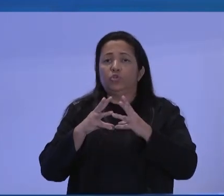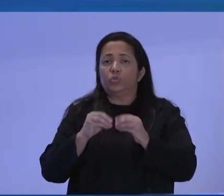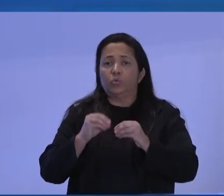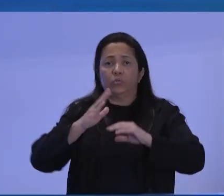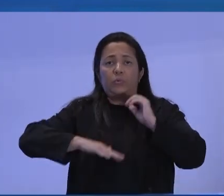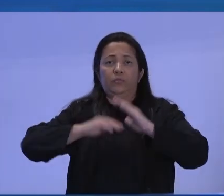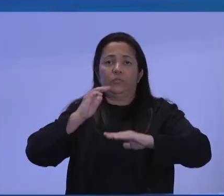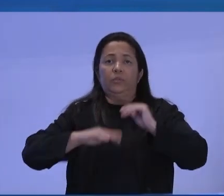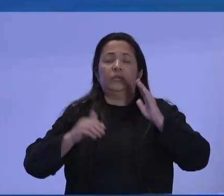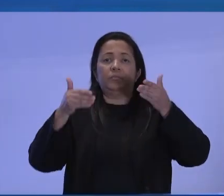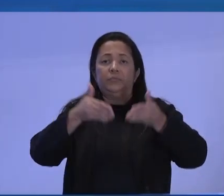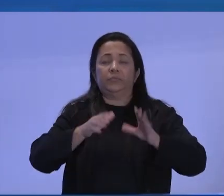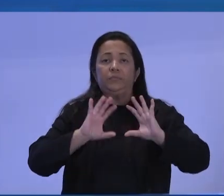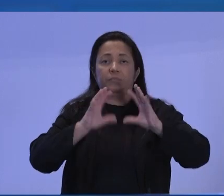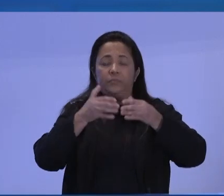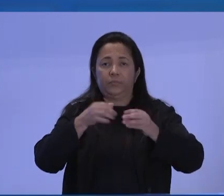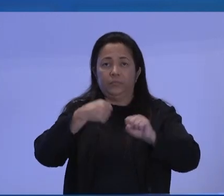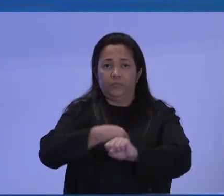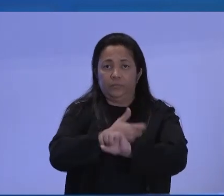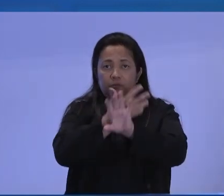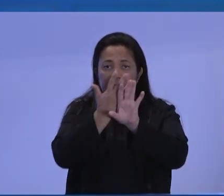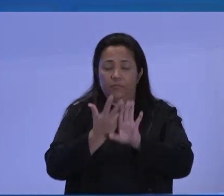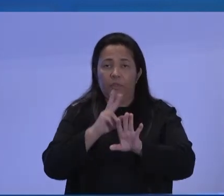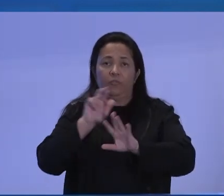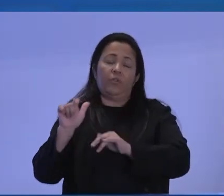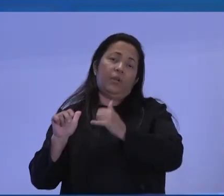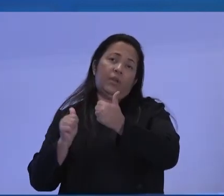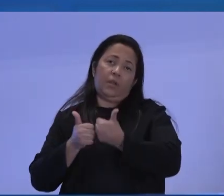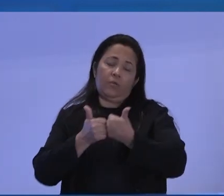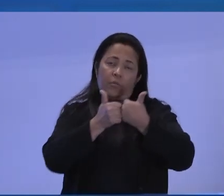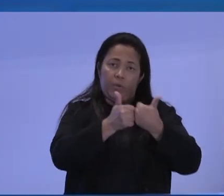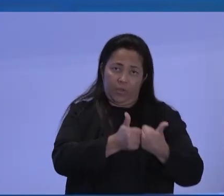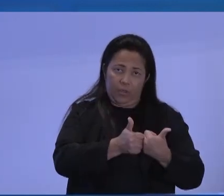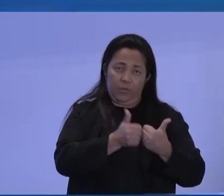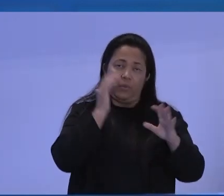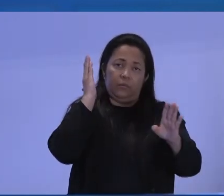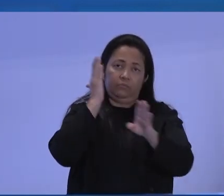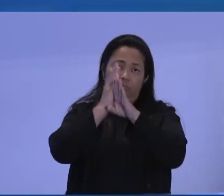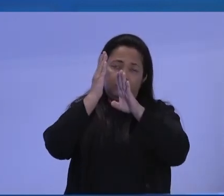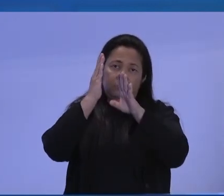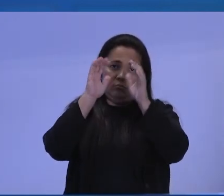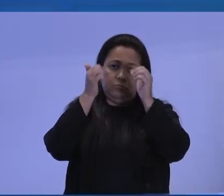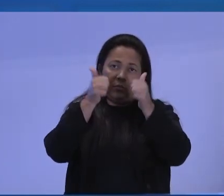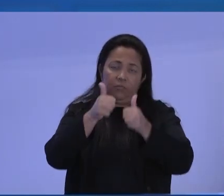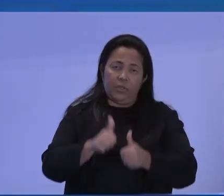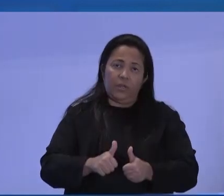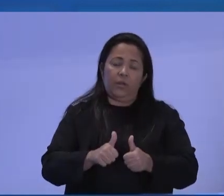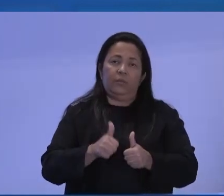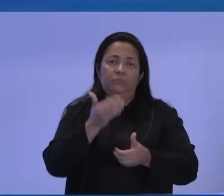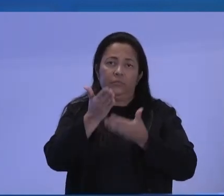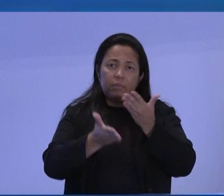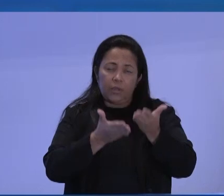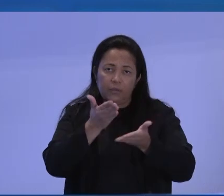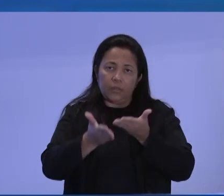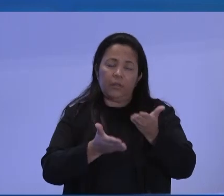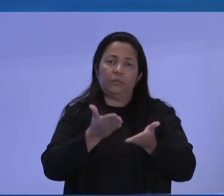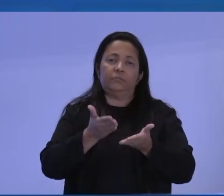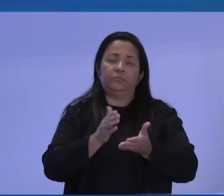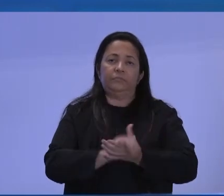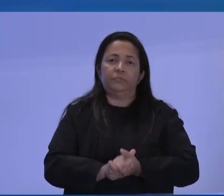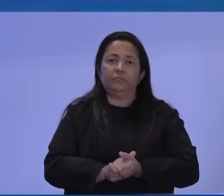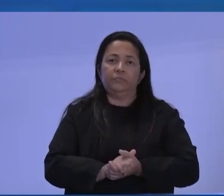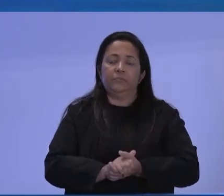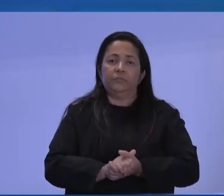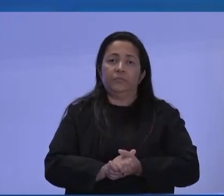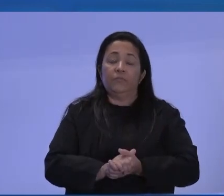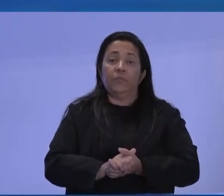treinada para identificar, tratar, acompanhar e reabilitar quando for o caso. Então, é isso. A hanseníase é